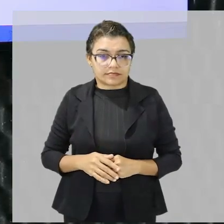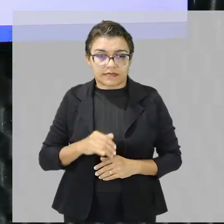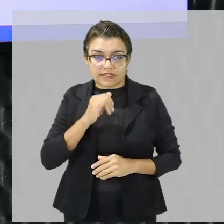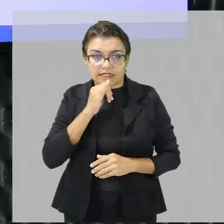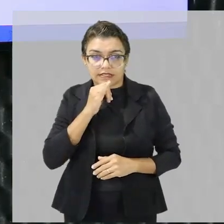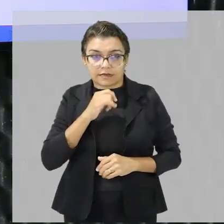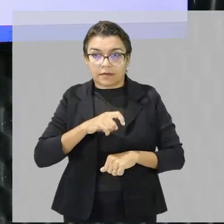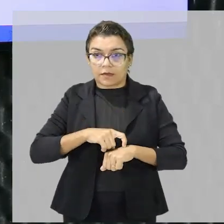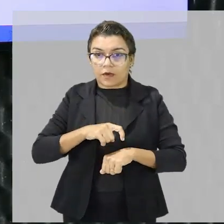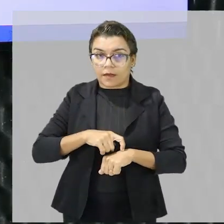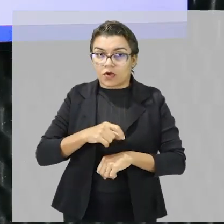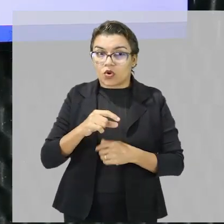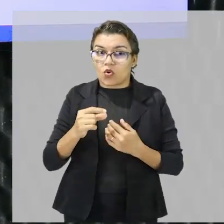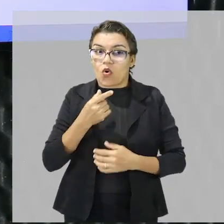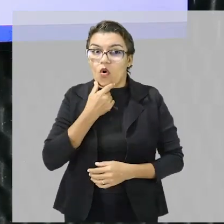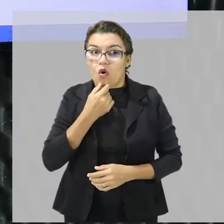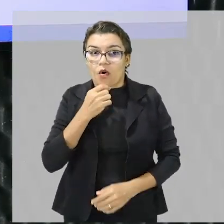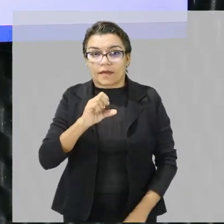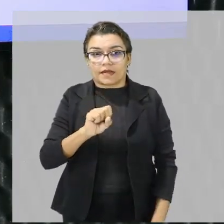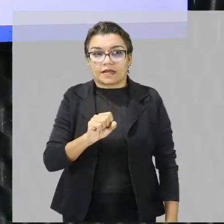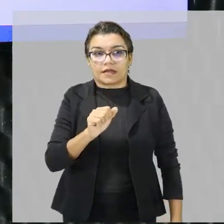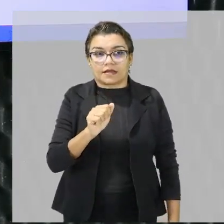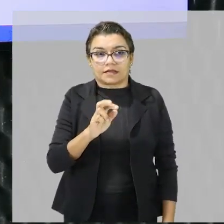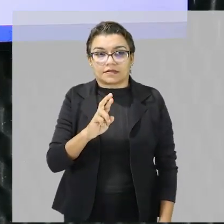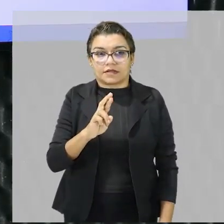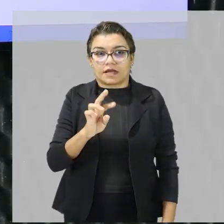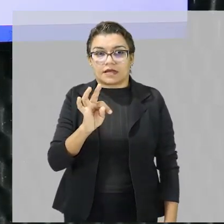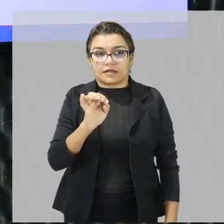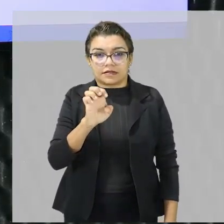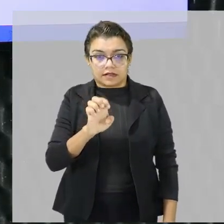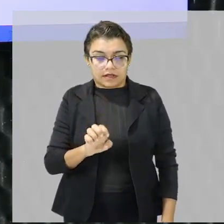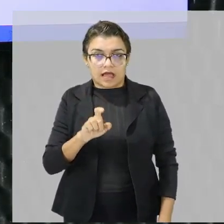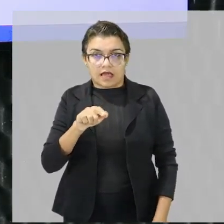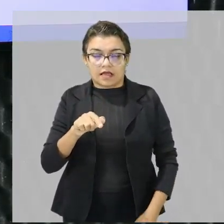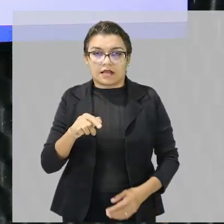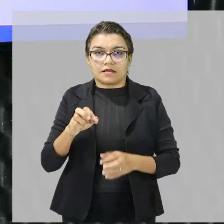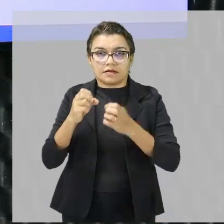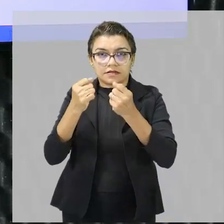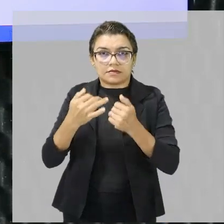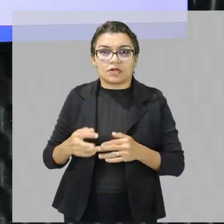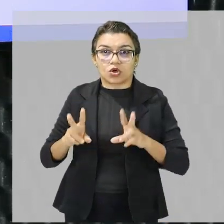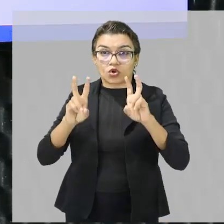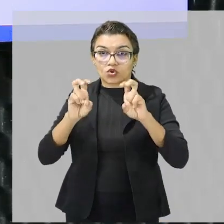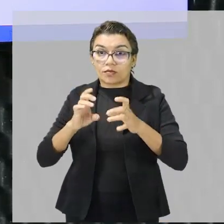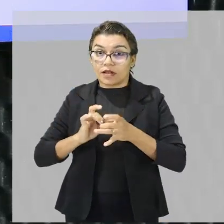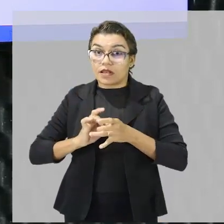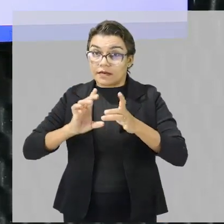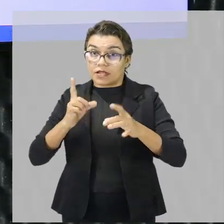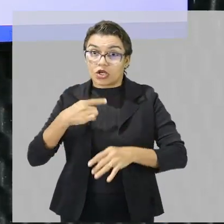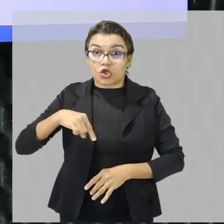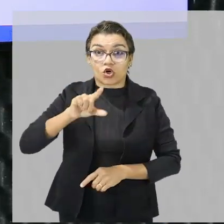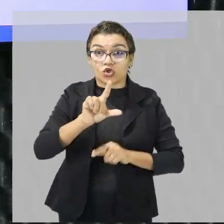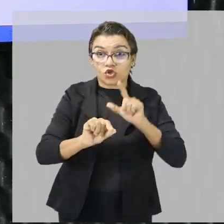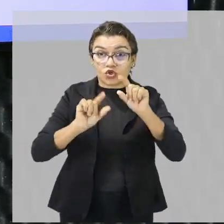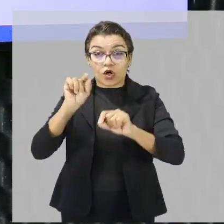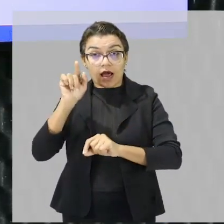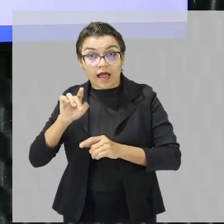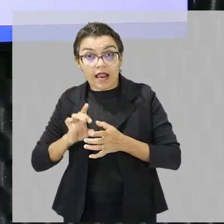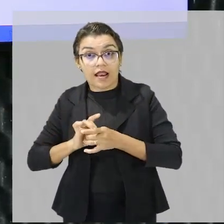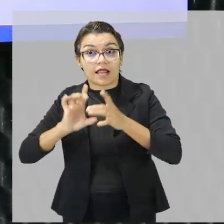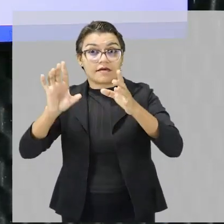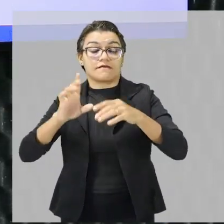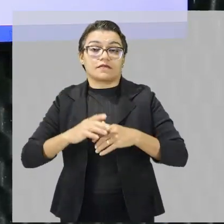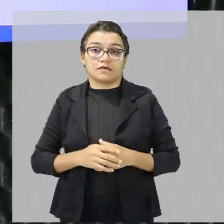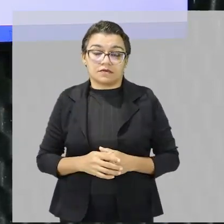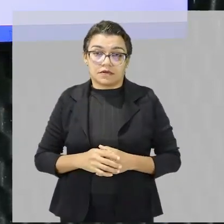Sartre institui a liberdade, a nossa escolha livre, e por isso agora a